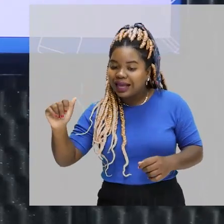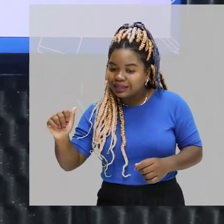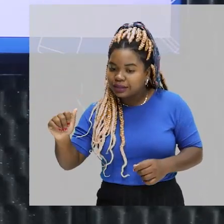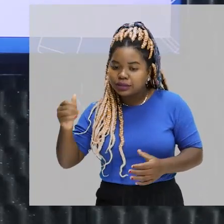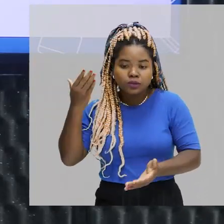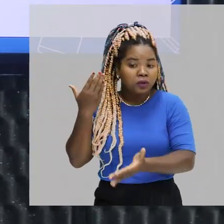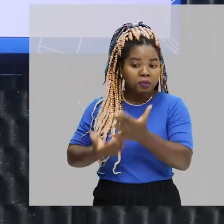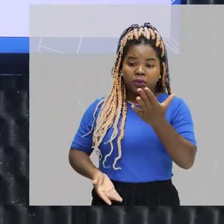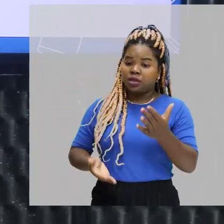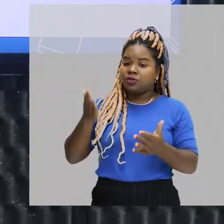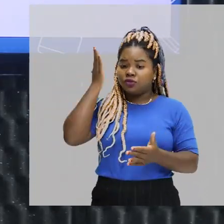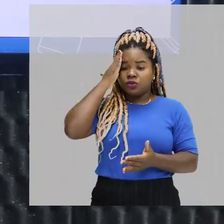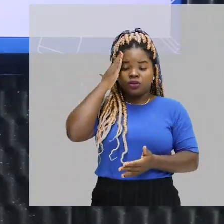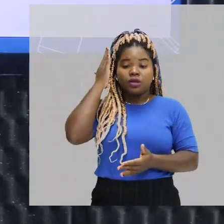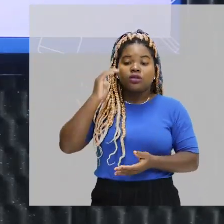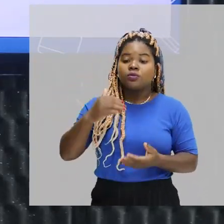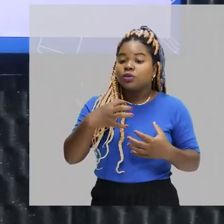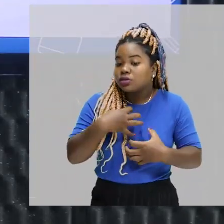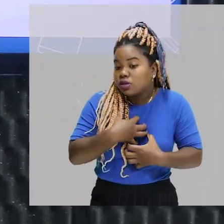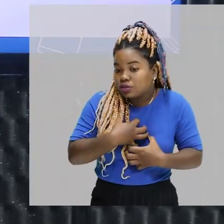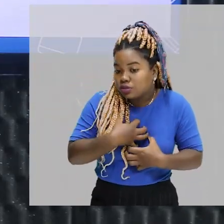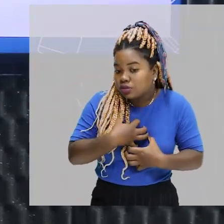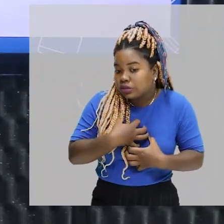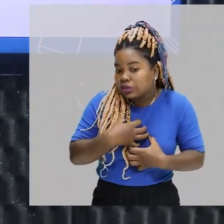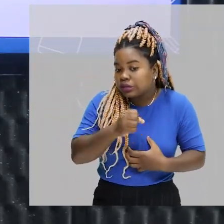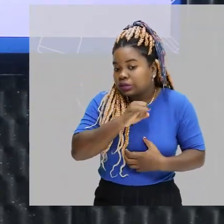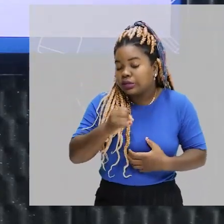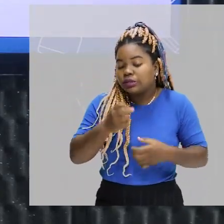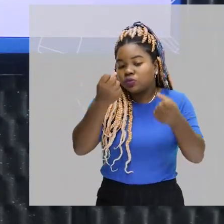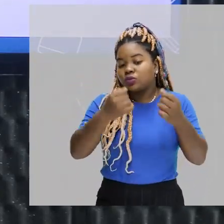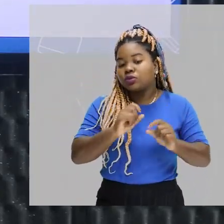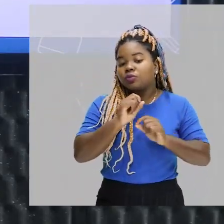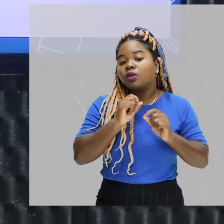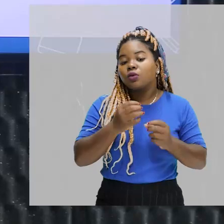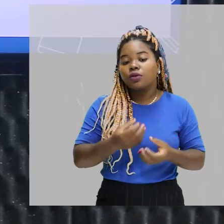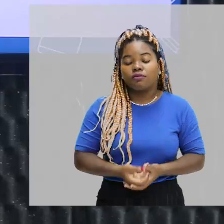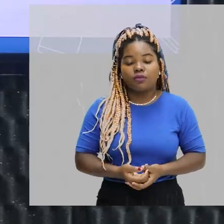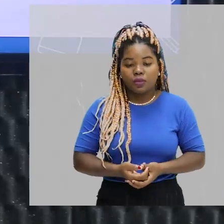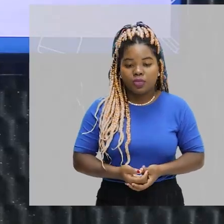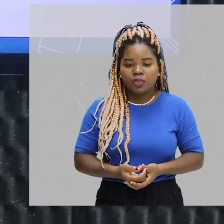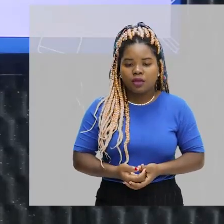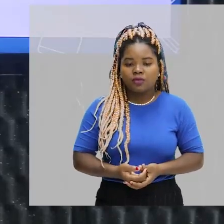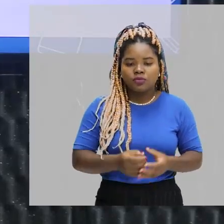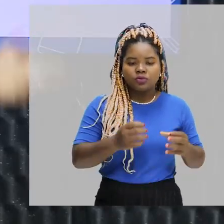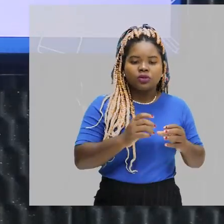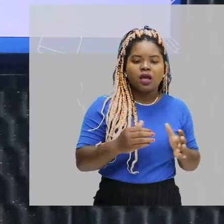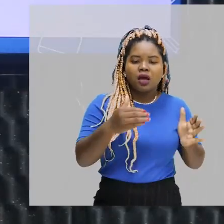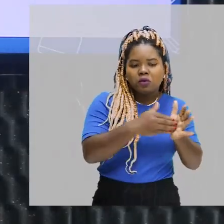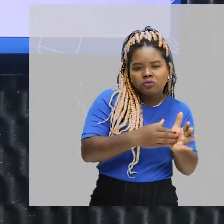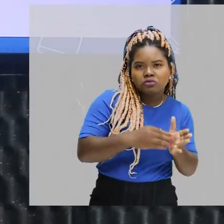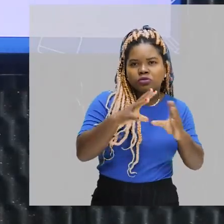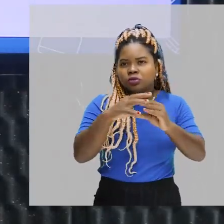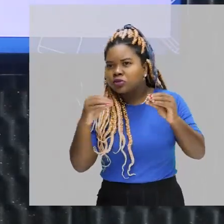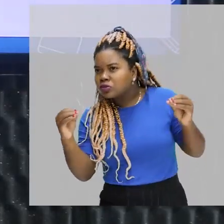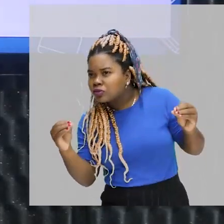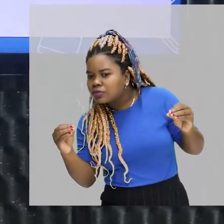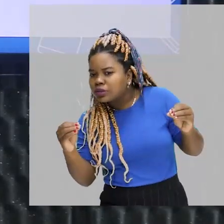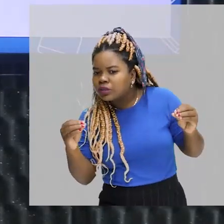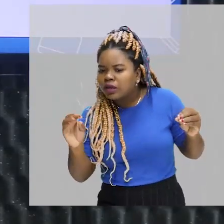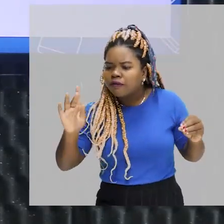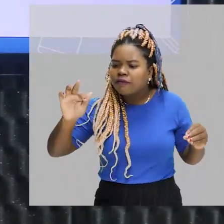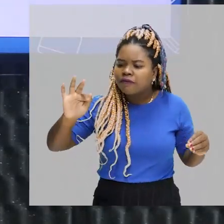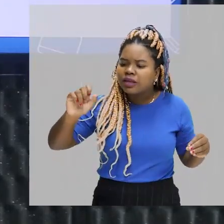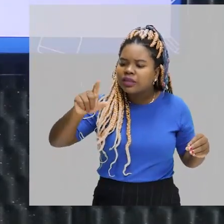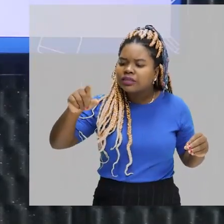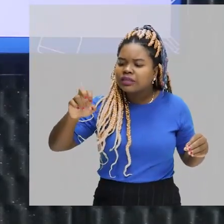perde o entendimento. Ok? Mas se eu disser a última sumia ou a da fazenda sumia, aí a